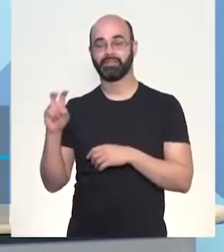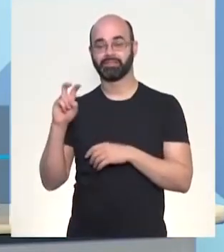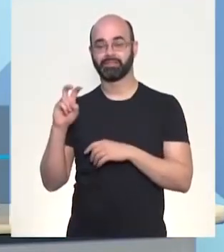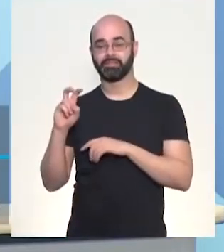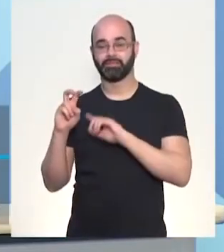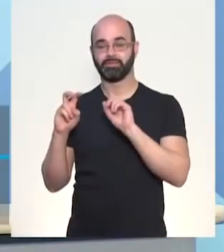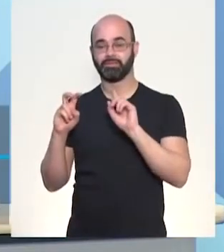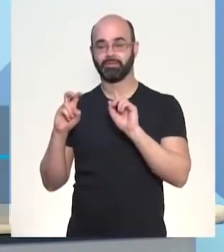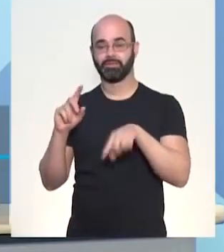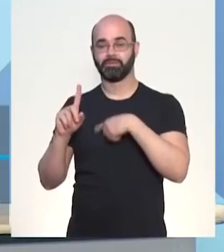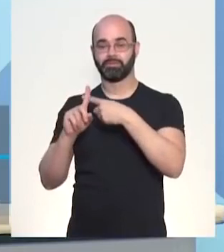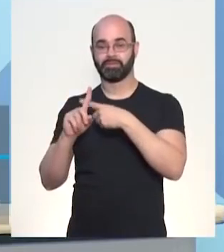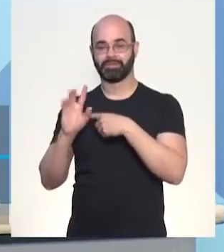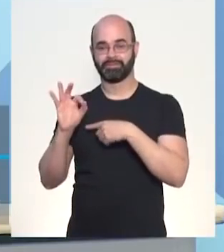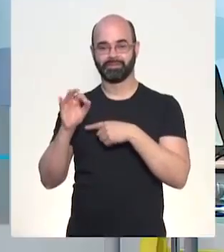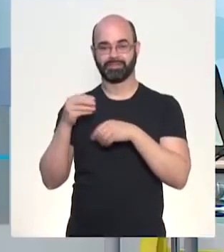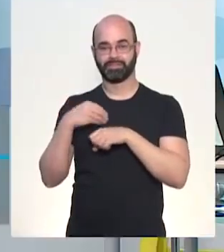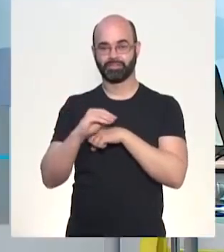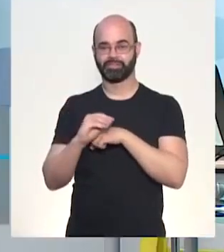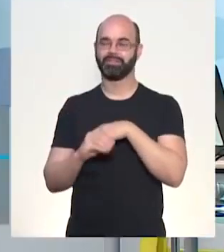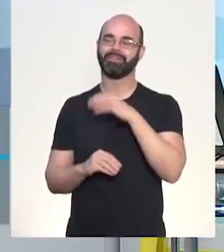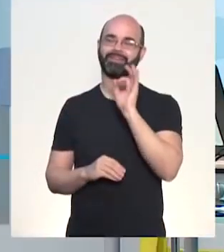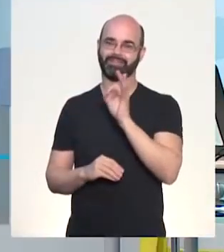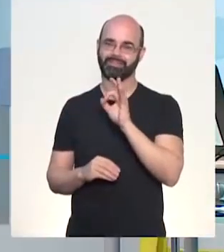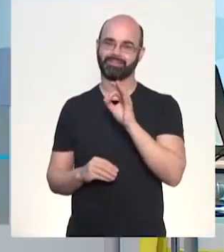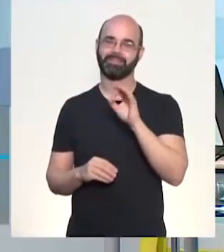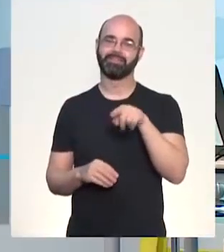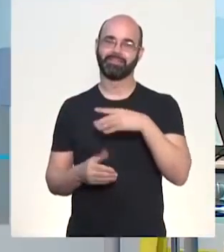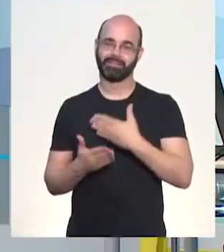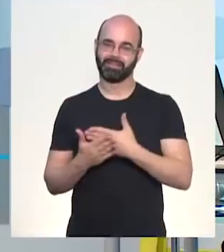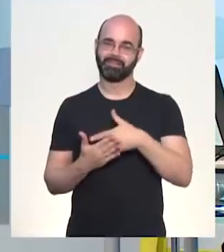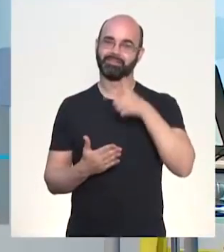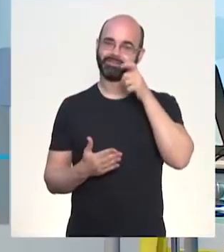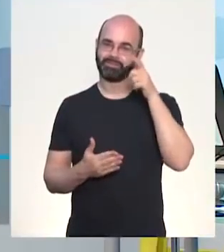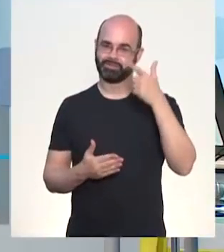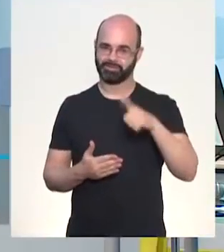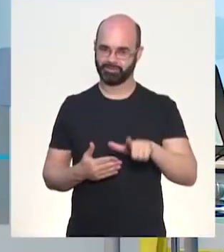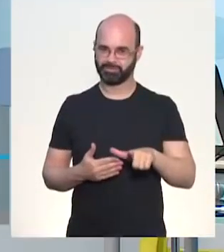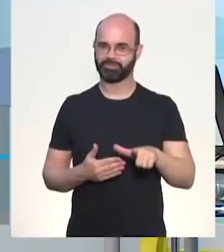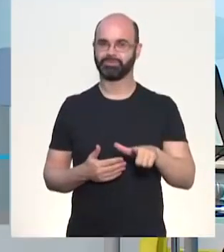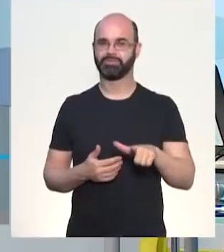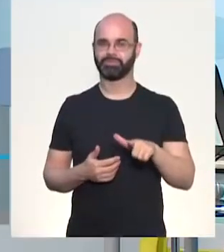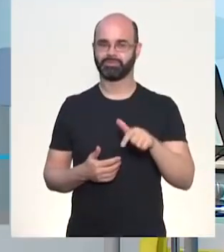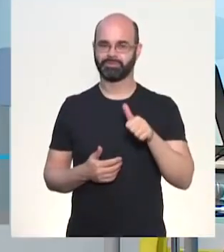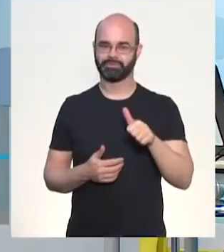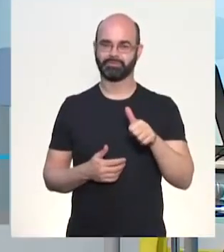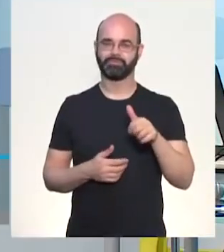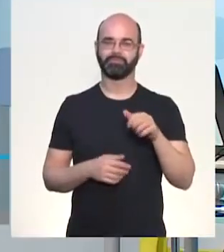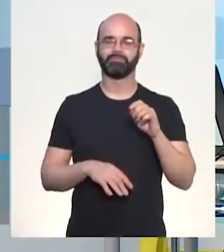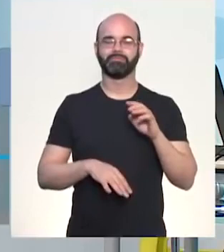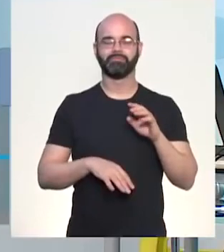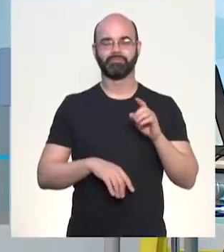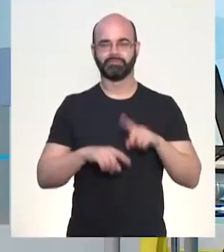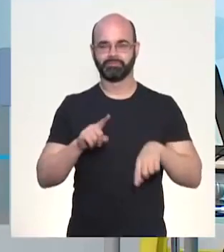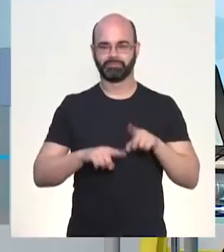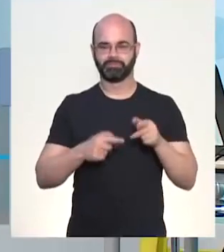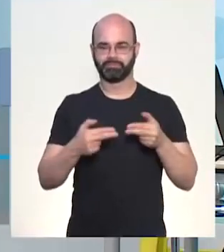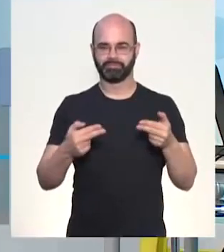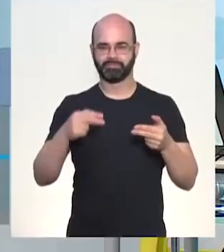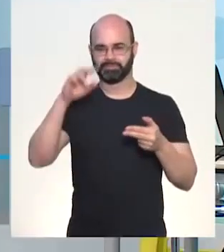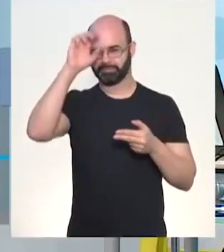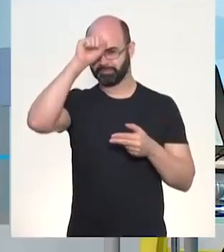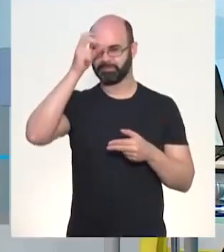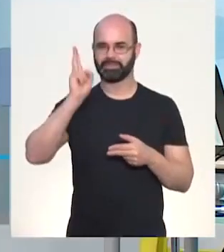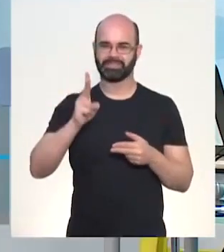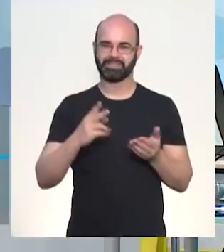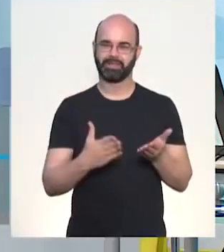fica aí uma dica. É verdade. Obrigada. E reassista essa aula. Tudo bem? Pegue esse material aí, analisa com cuidado. O Aprender Sempre